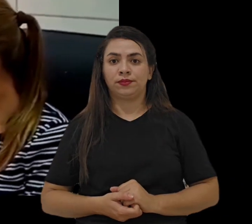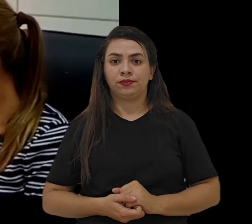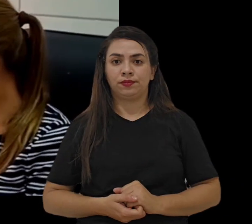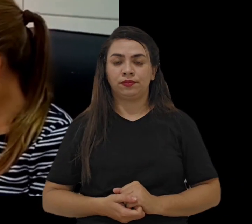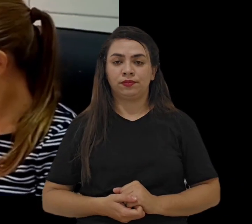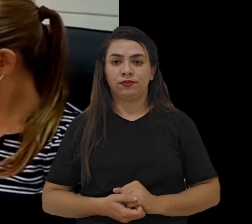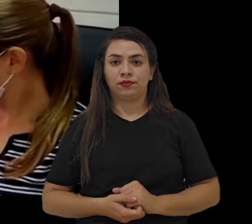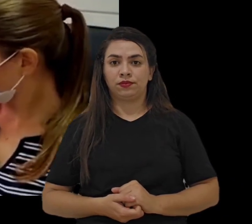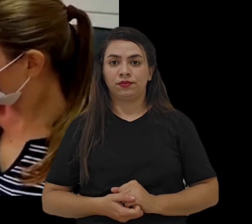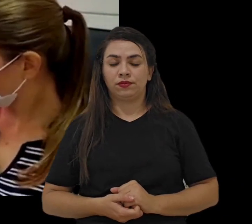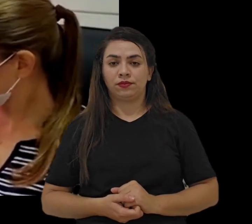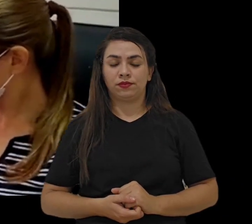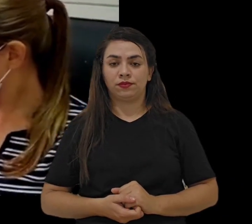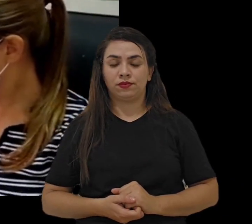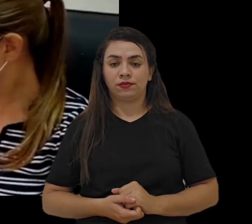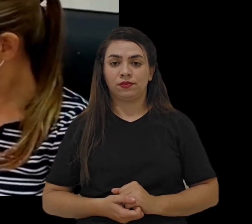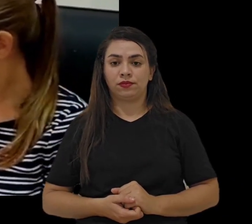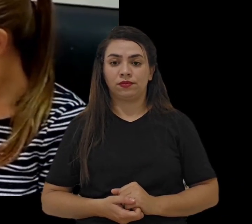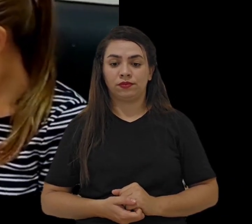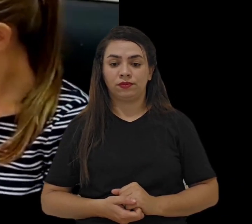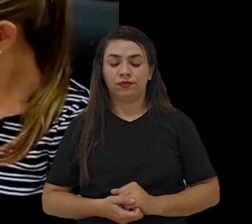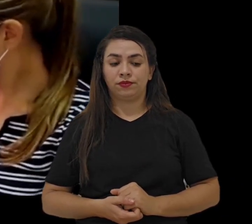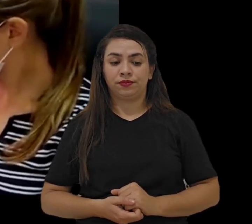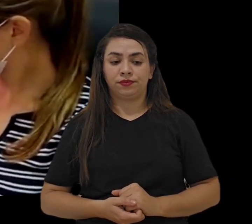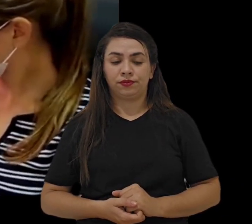a outra aqui